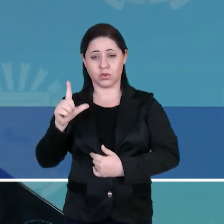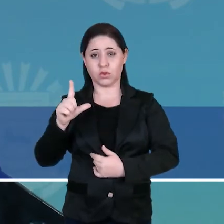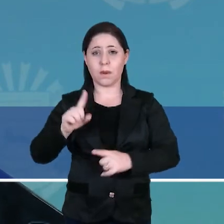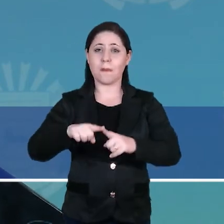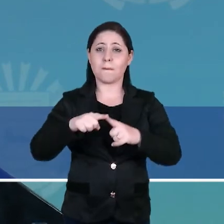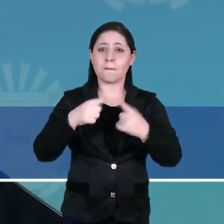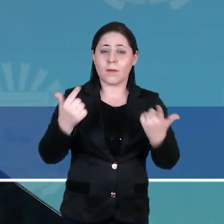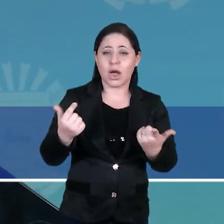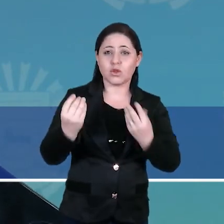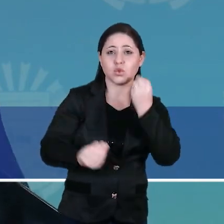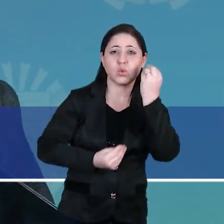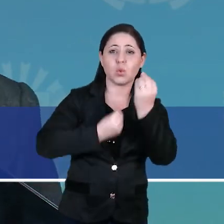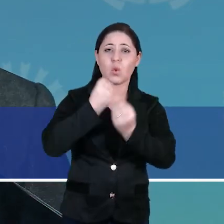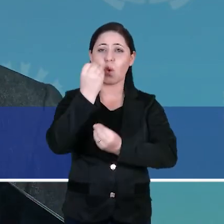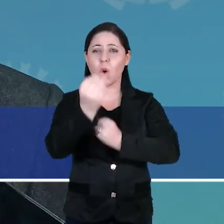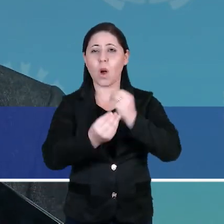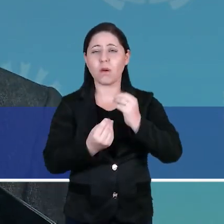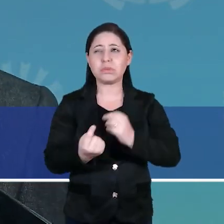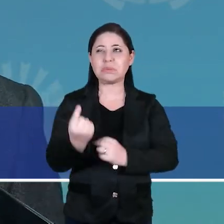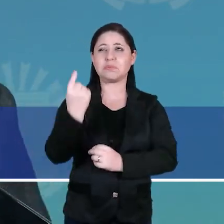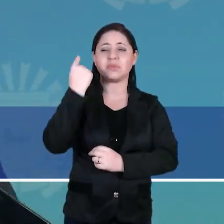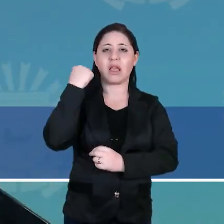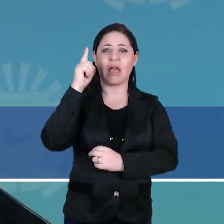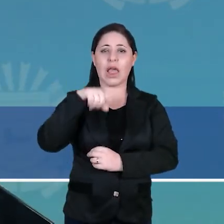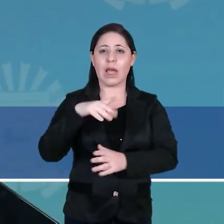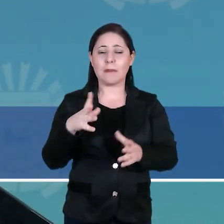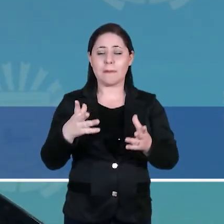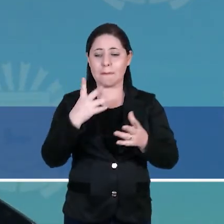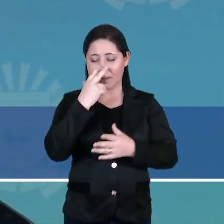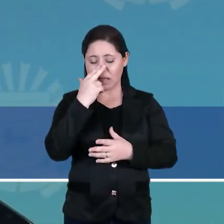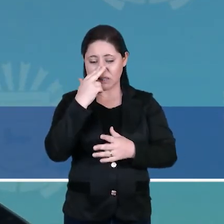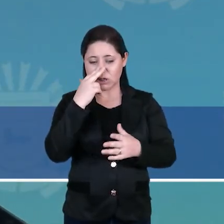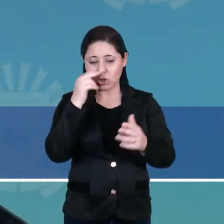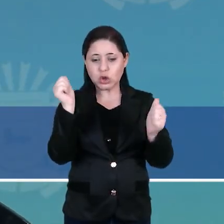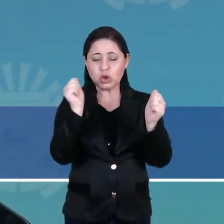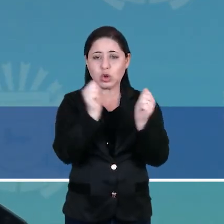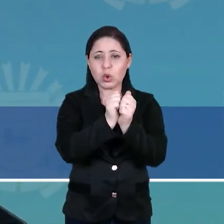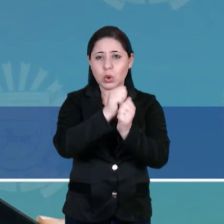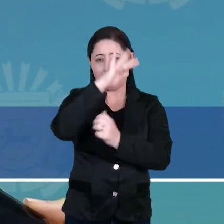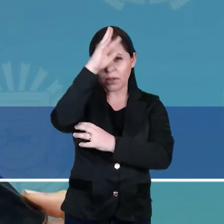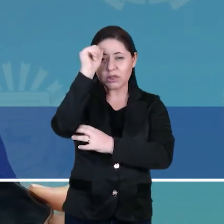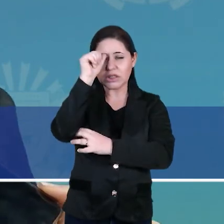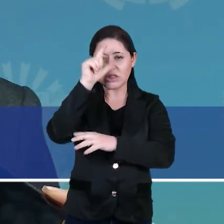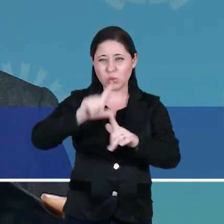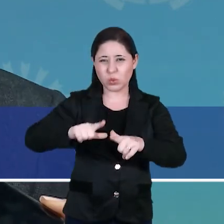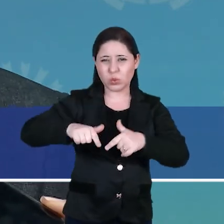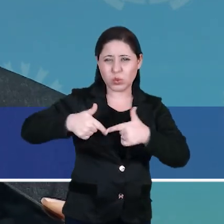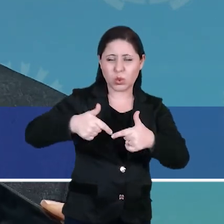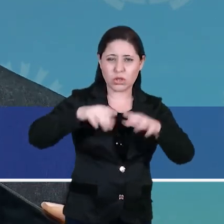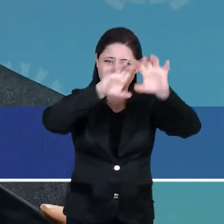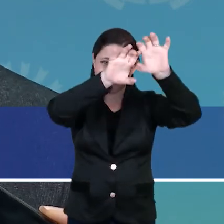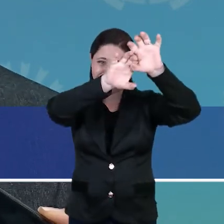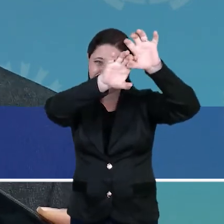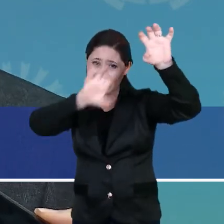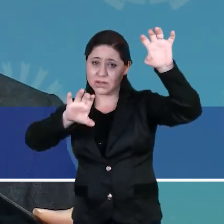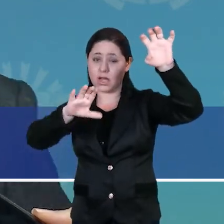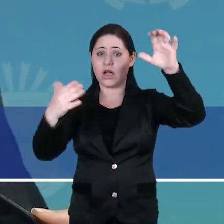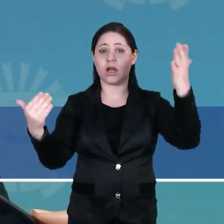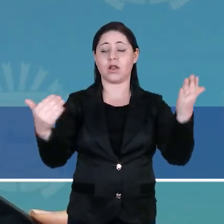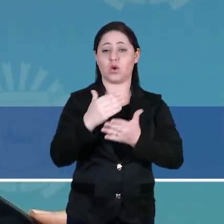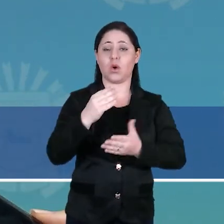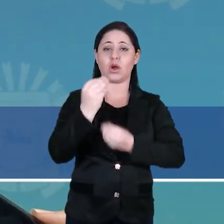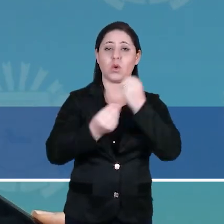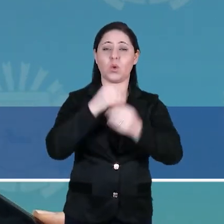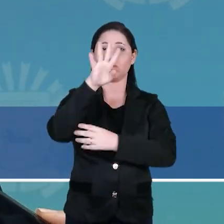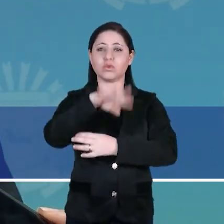do Sul. Mas, como na época integrávamos o Mato Grosso, criou-se uma luta muito grande pela divisão. Então